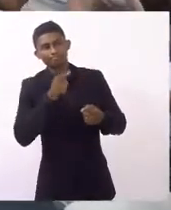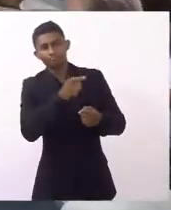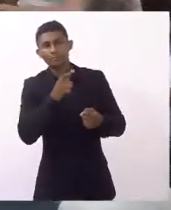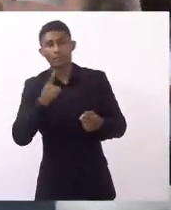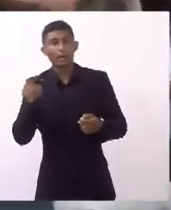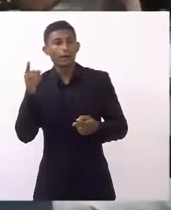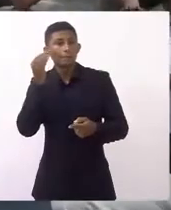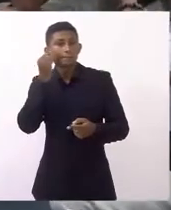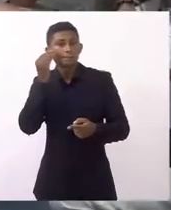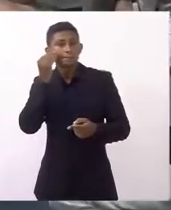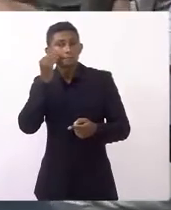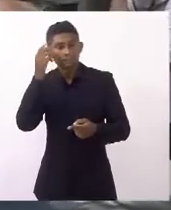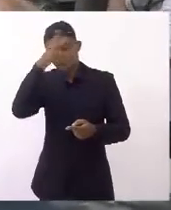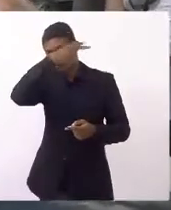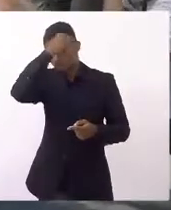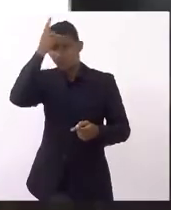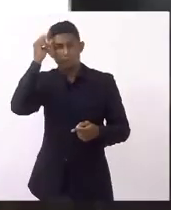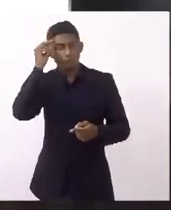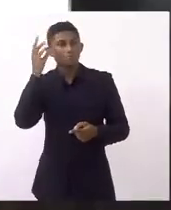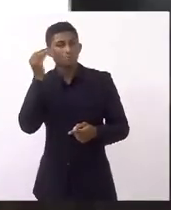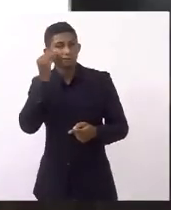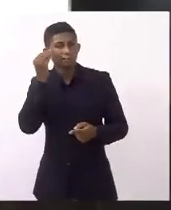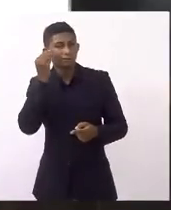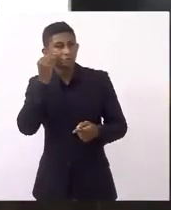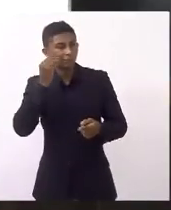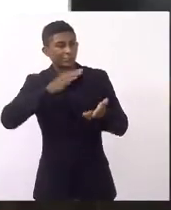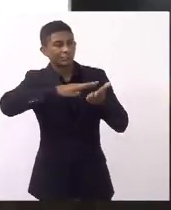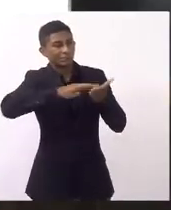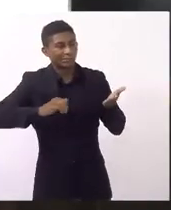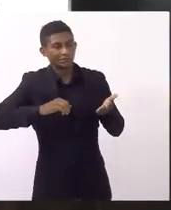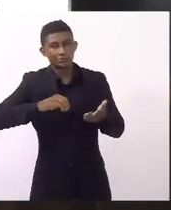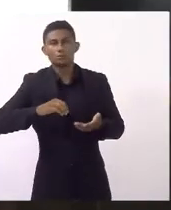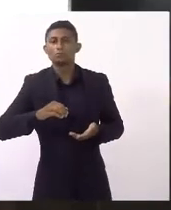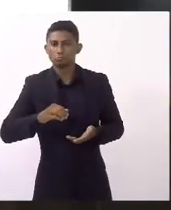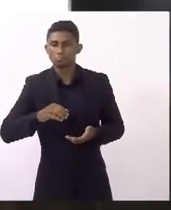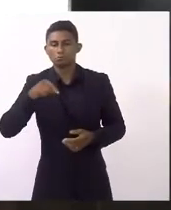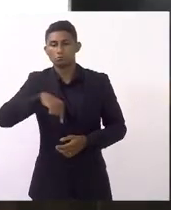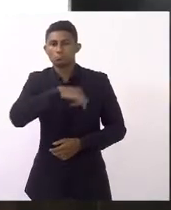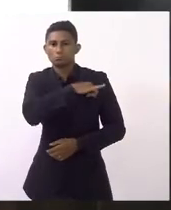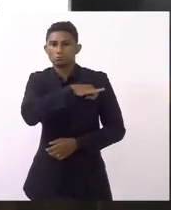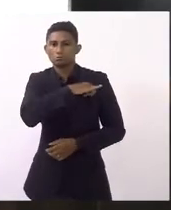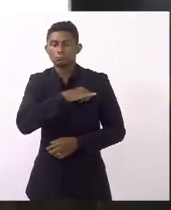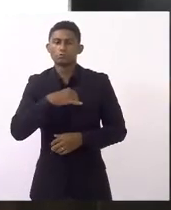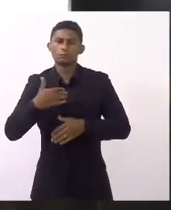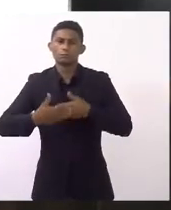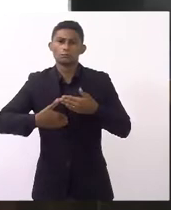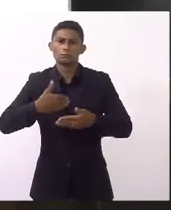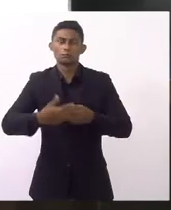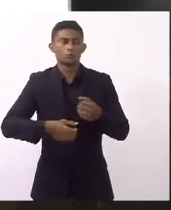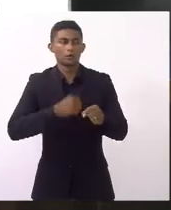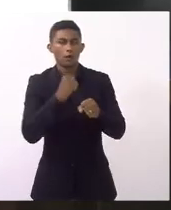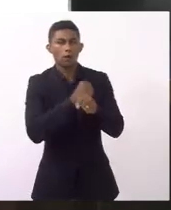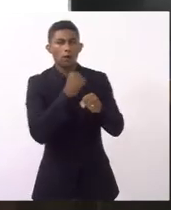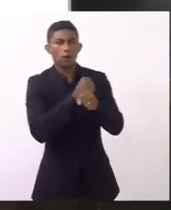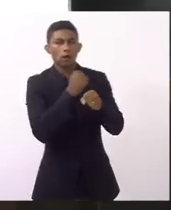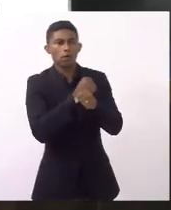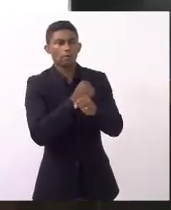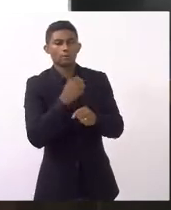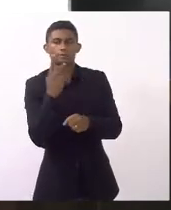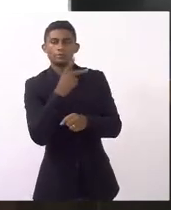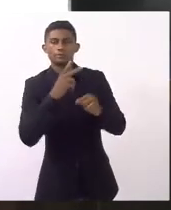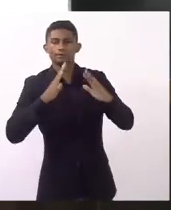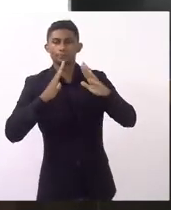remoção pela Prefeitura Municipal do Rio de Janeiro o andar das obras do Parque Olímpico sua